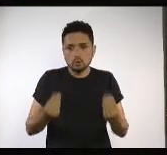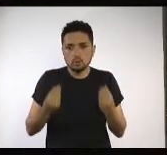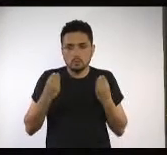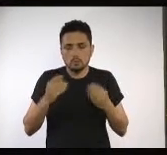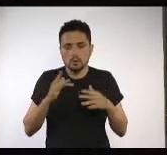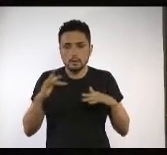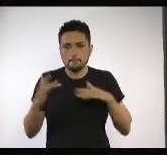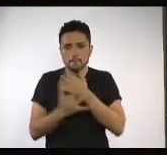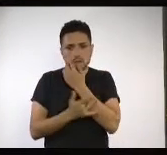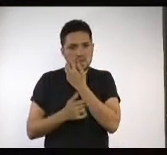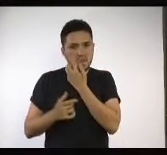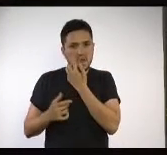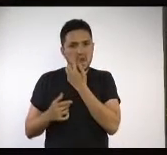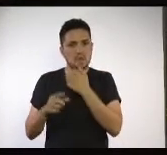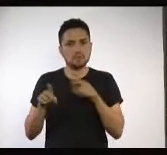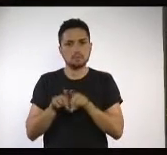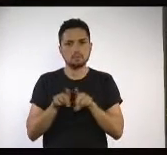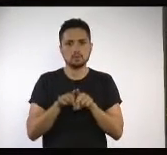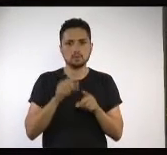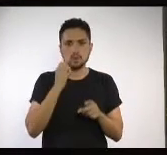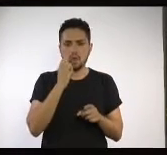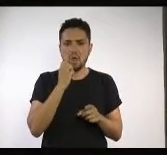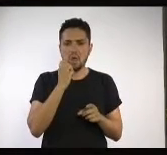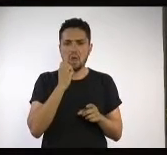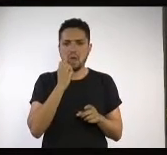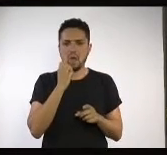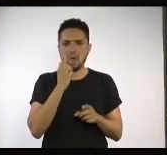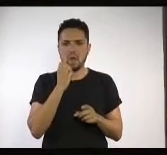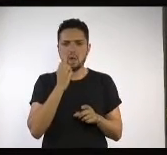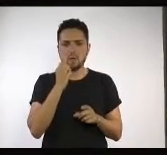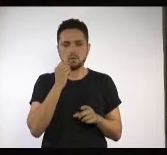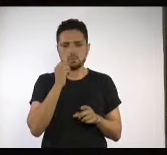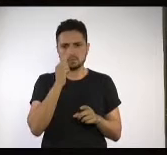sobretudo os grandes veículos, boicotam